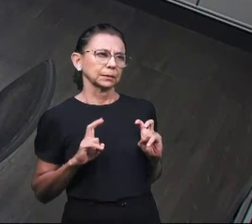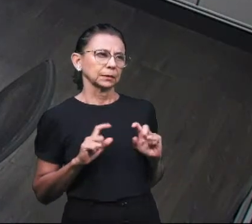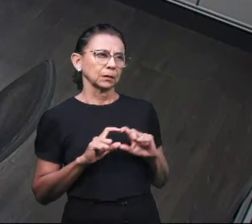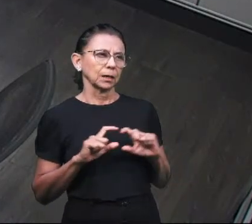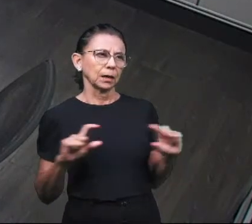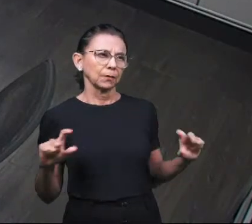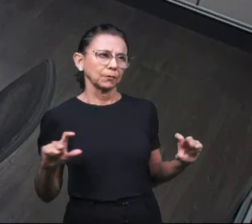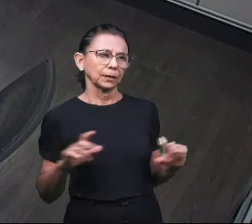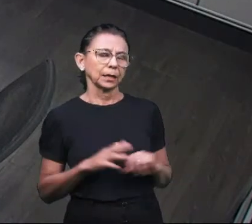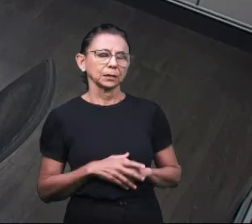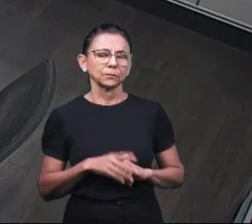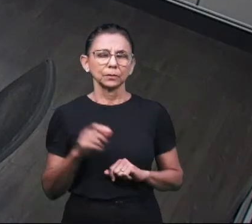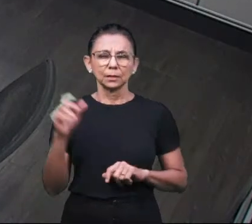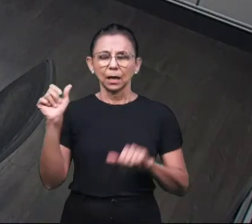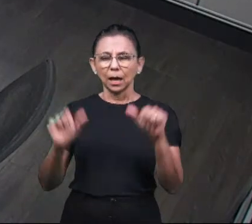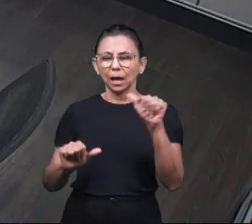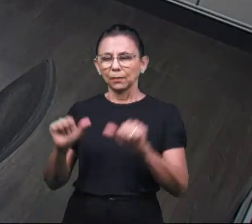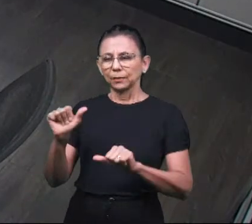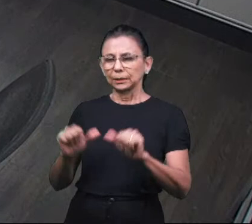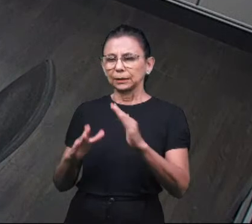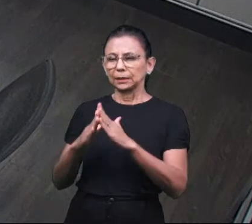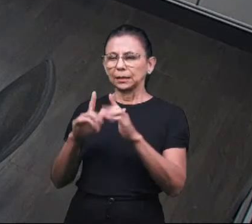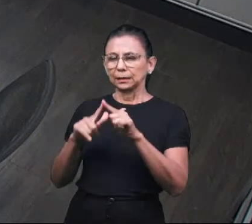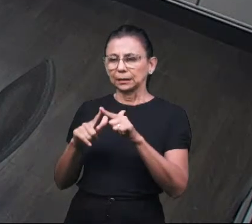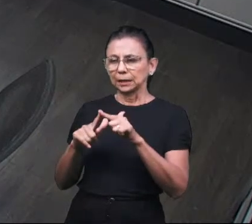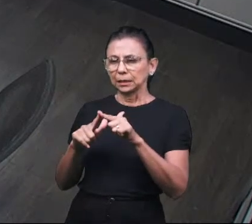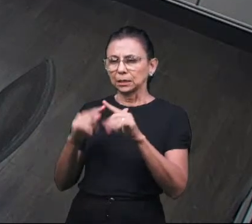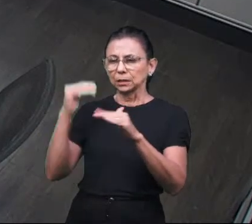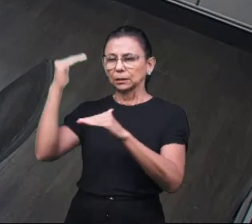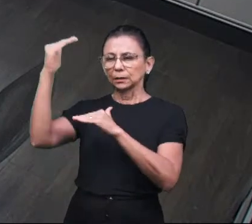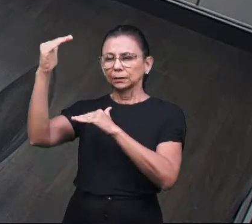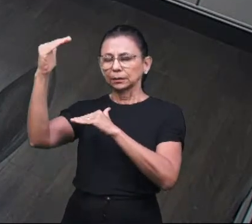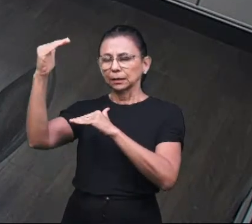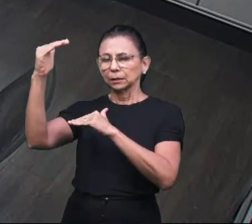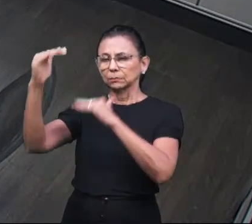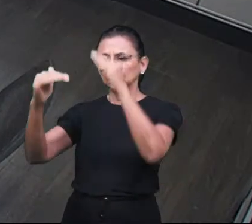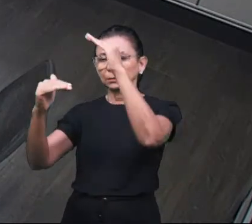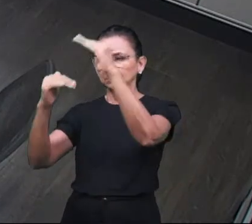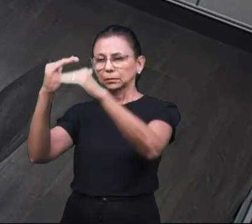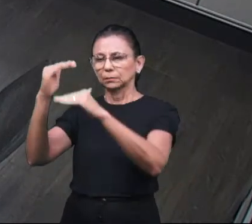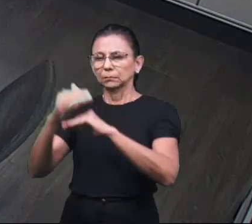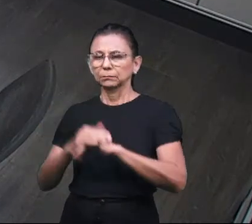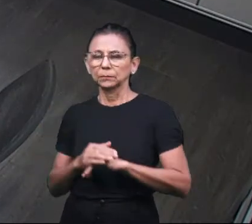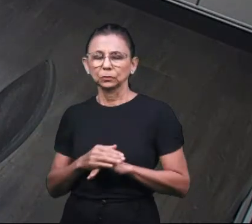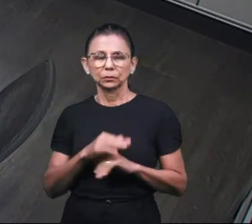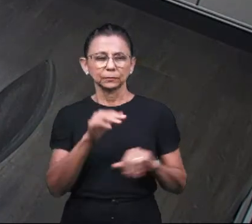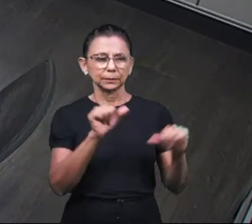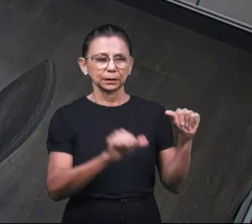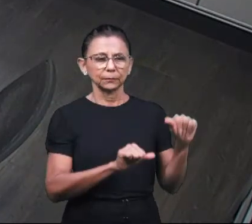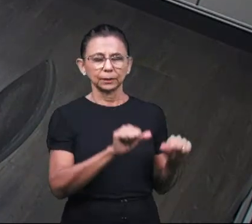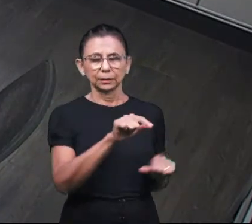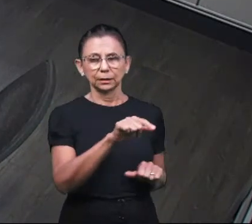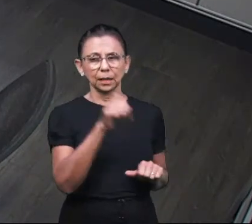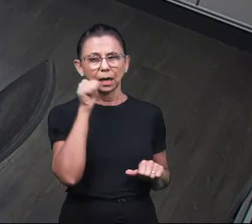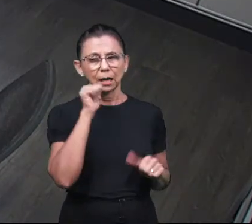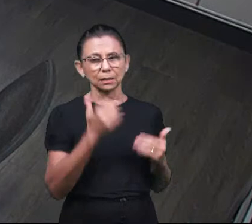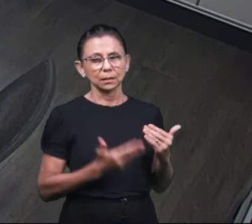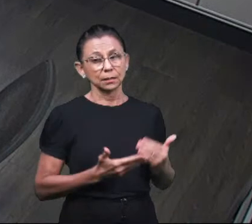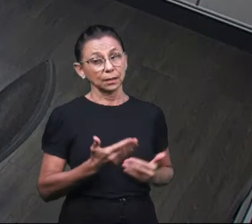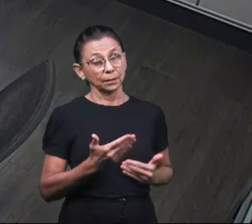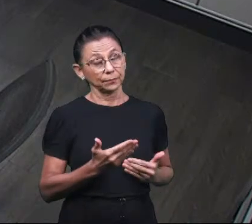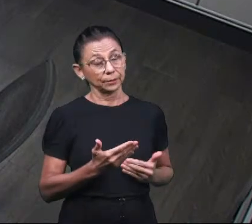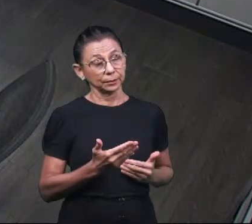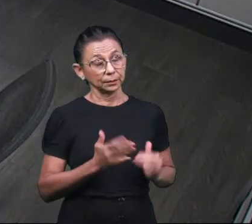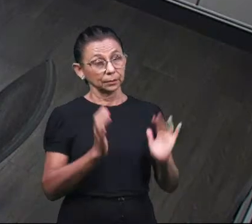mede a saúde da igreja pelo trabalho das senhoras, né? Uhum. E isso é uma verdade, porque a igreja que tem grupo de